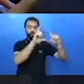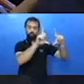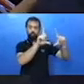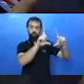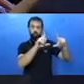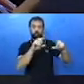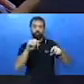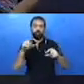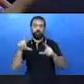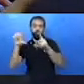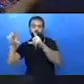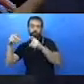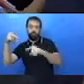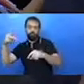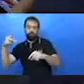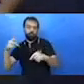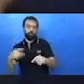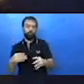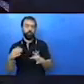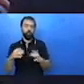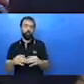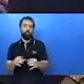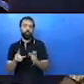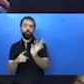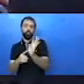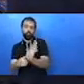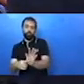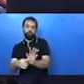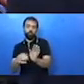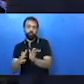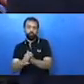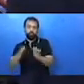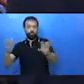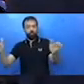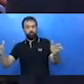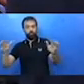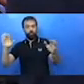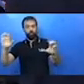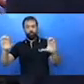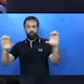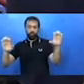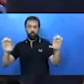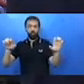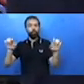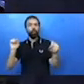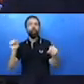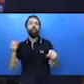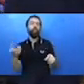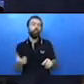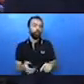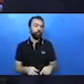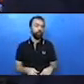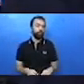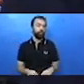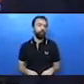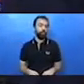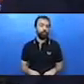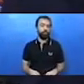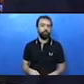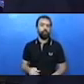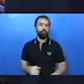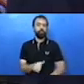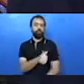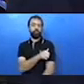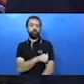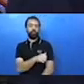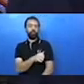imagem 2 sinaliza a divisa entre quais estados? Eu venho aqui na imagem 2. Divisa, Rio de Janeiro e